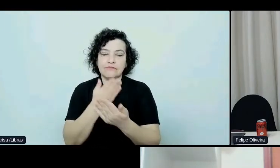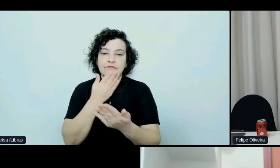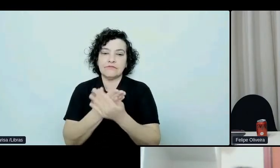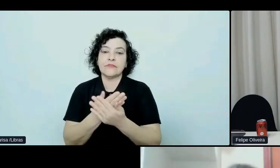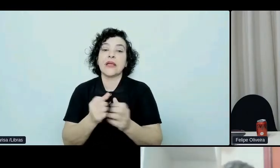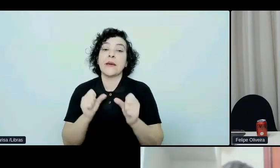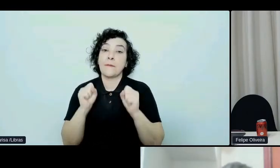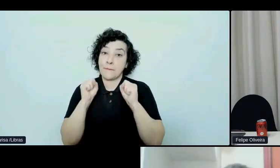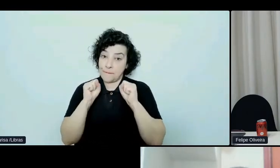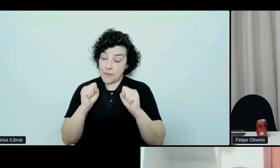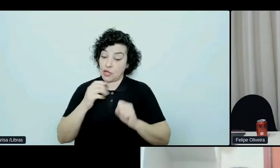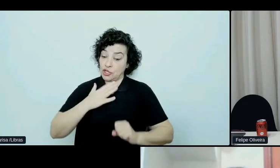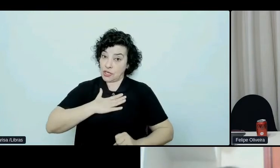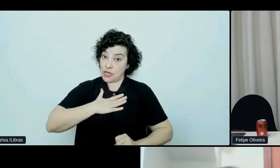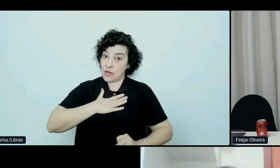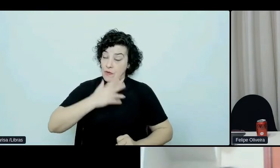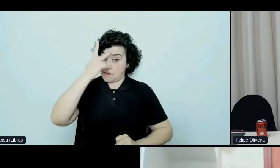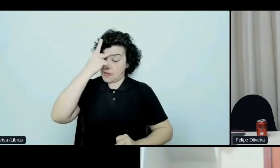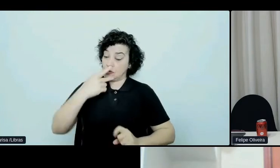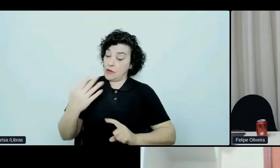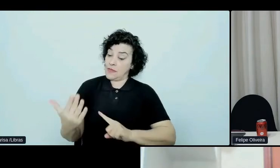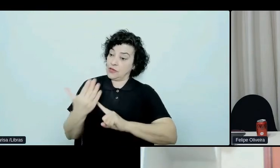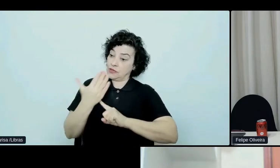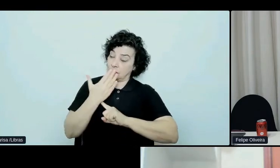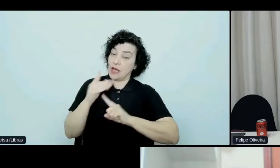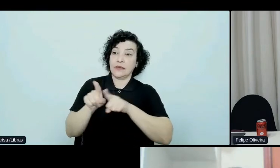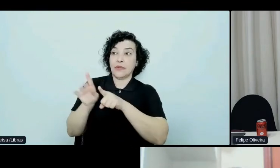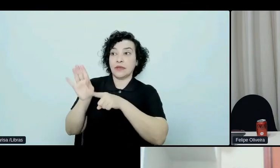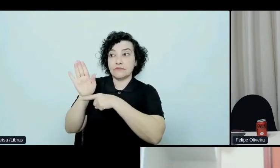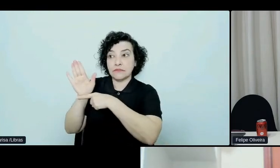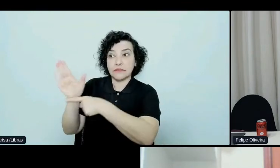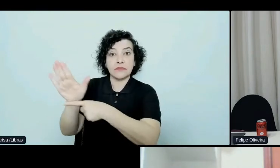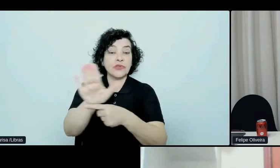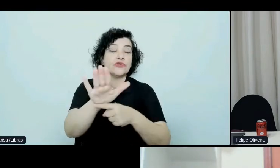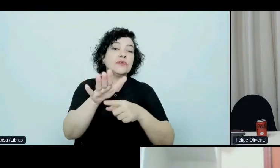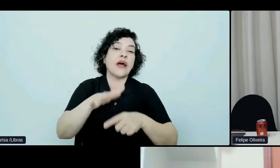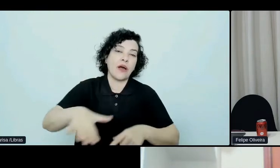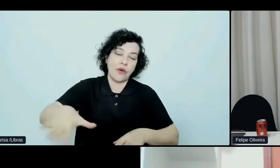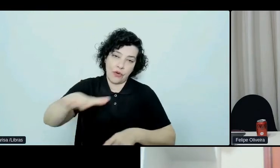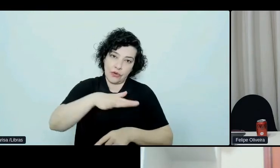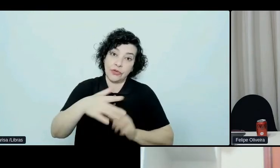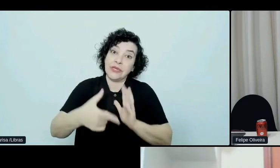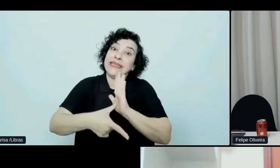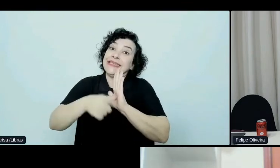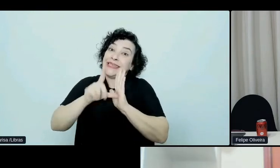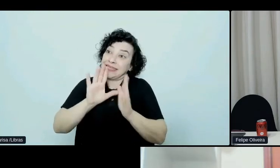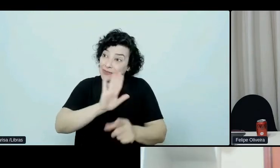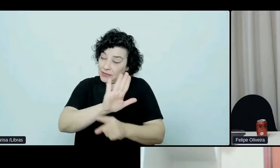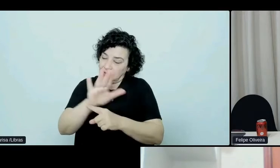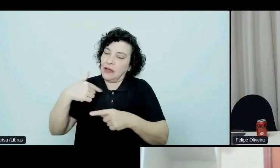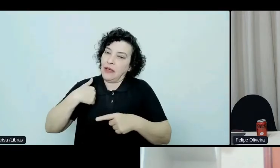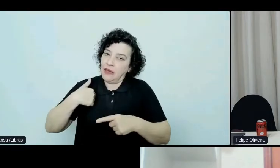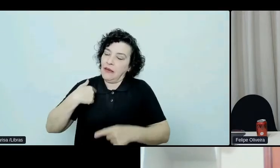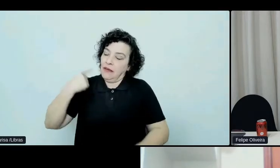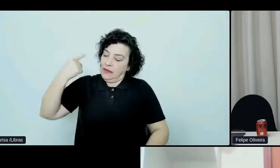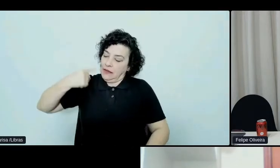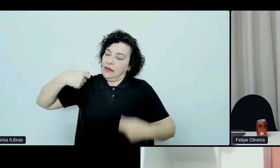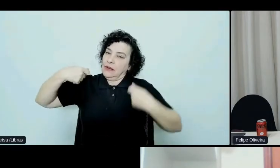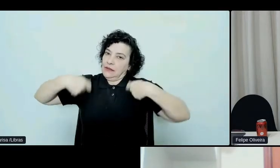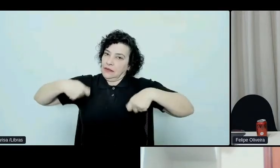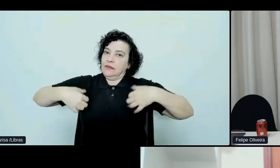dos estudos são para crianças, não temos para adultos. Então, eu quero estar me